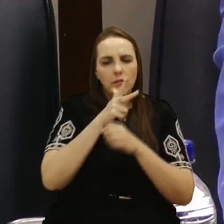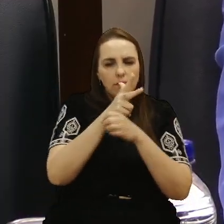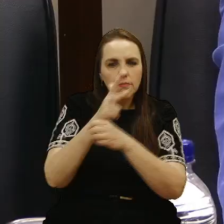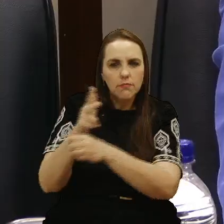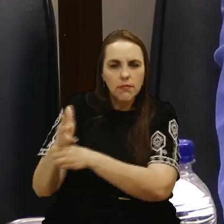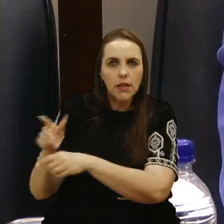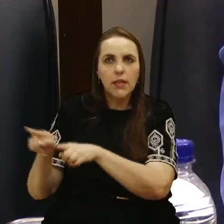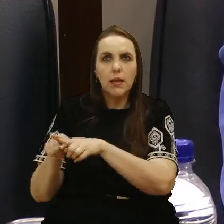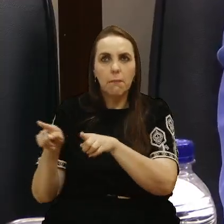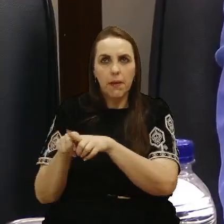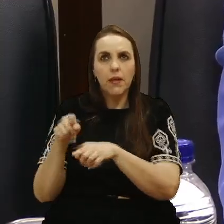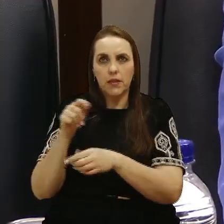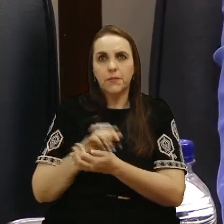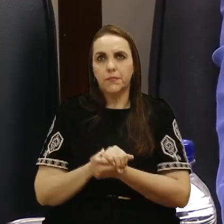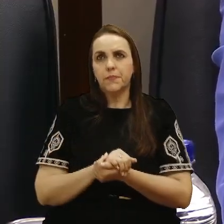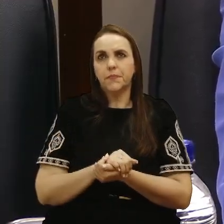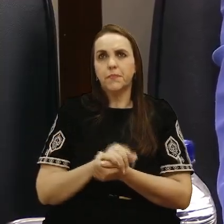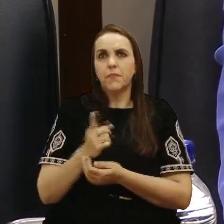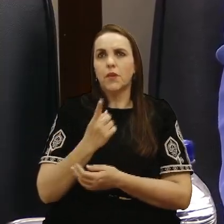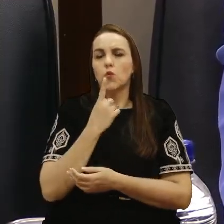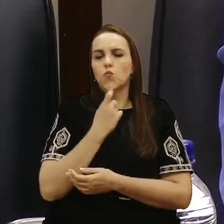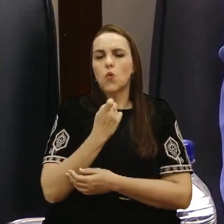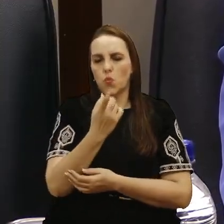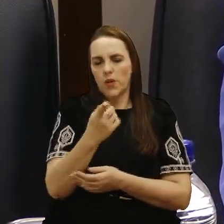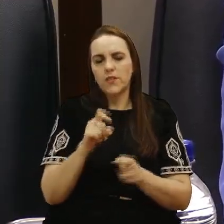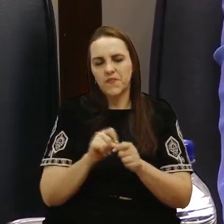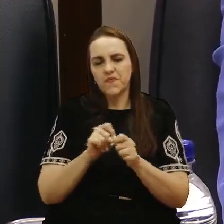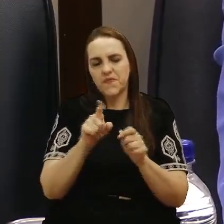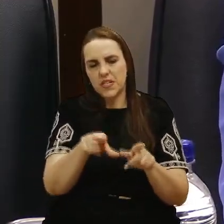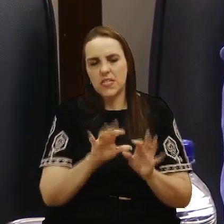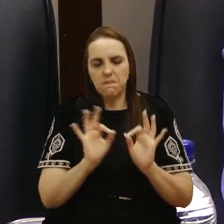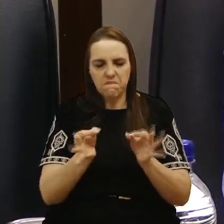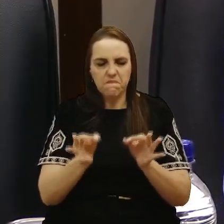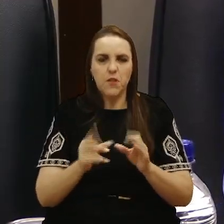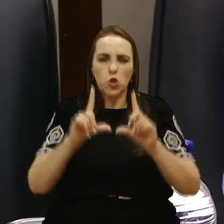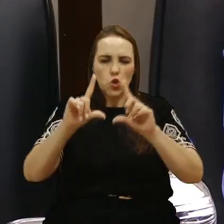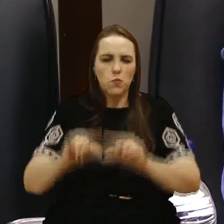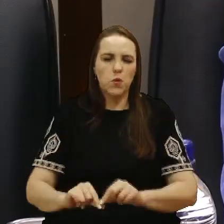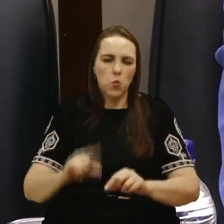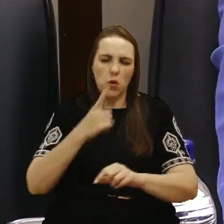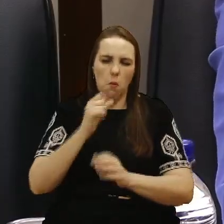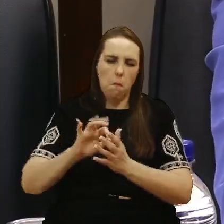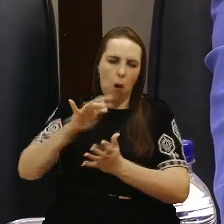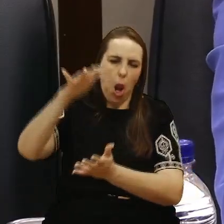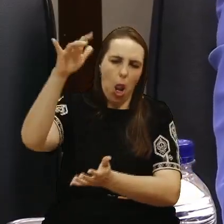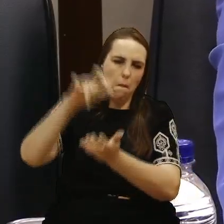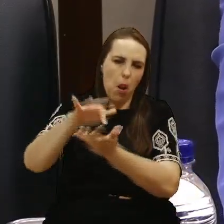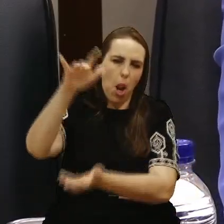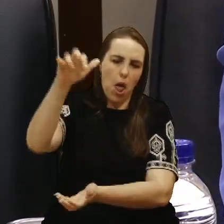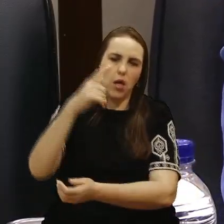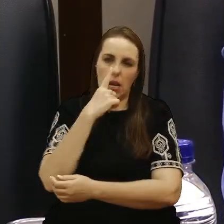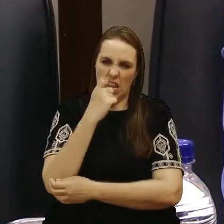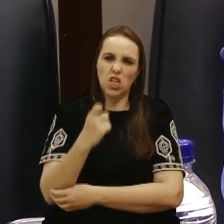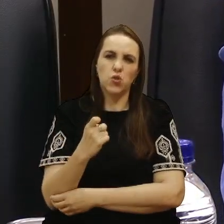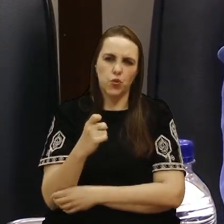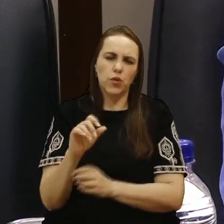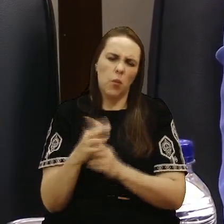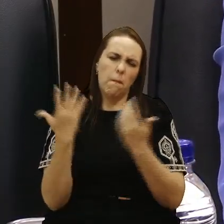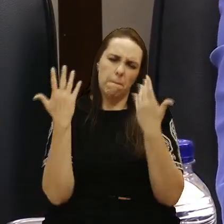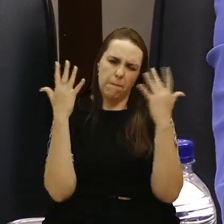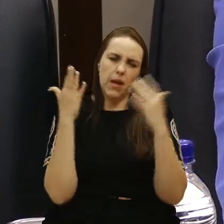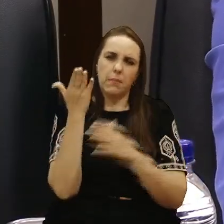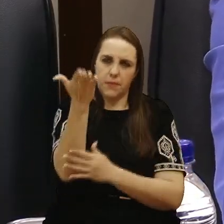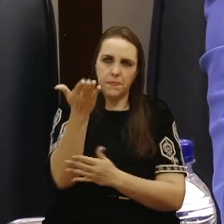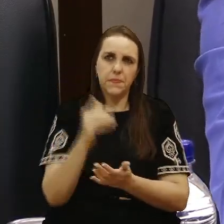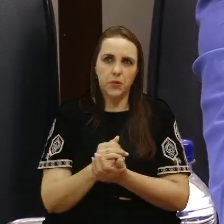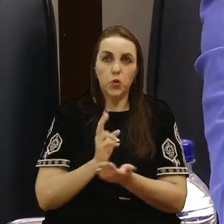que a gente denunciava, né? E aí acabou diminuindo drasticamente o acúmulo de lixões e esse aumento, né? Então, parabéns para o senhor aí